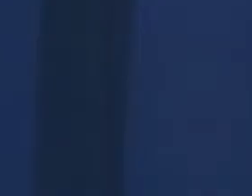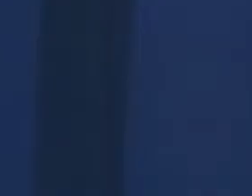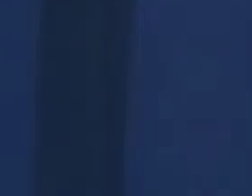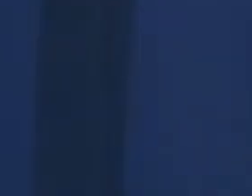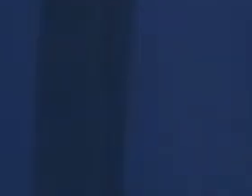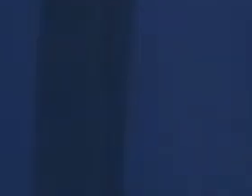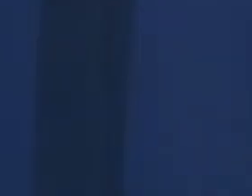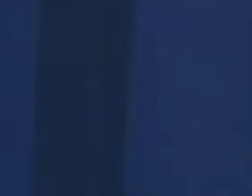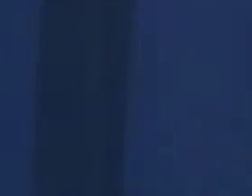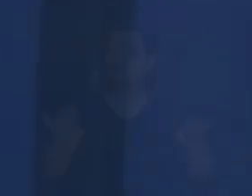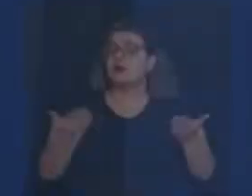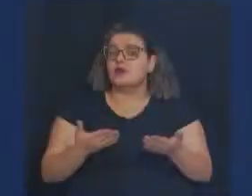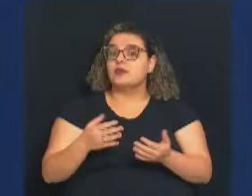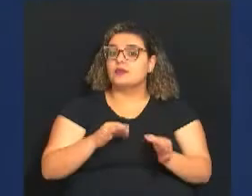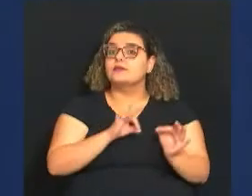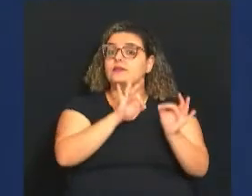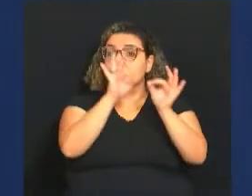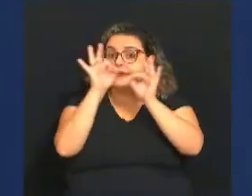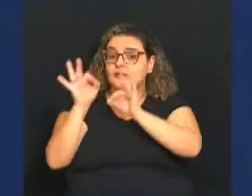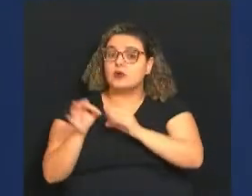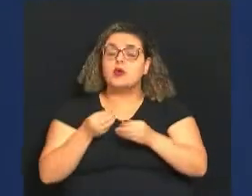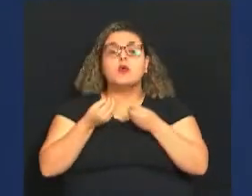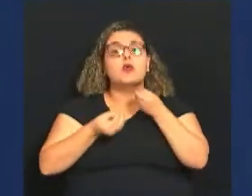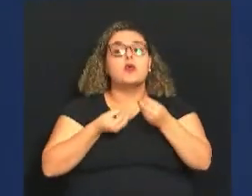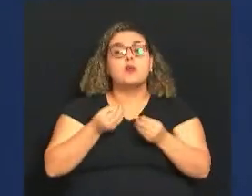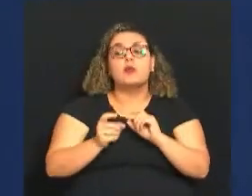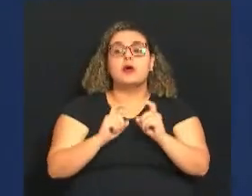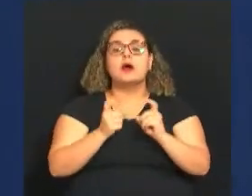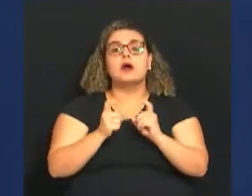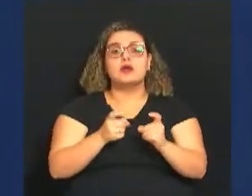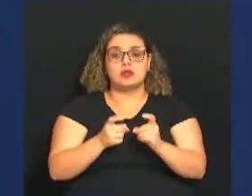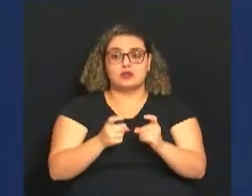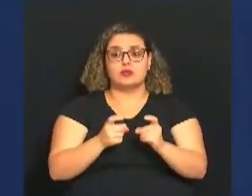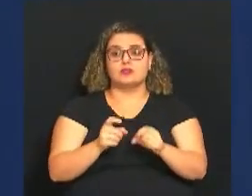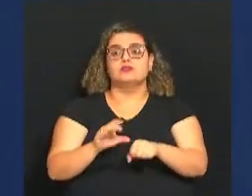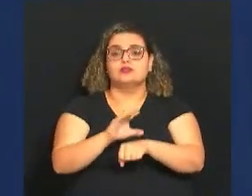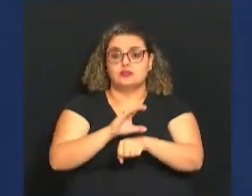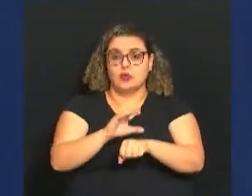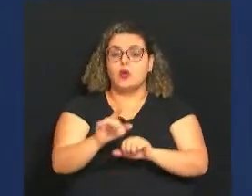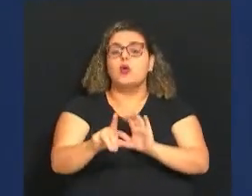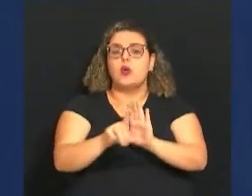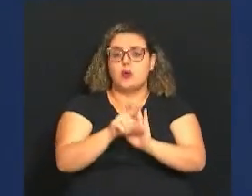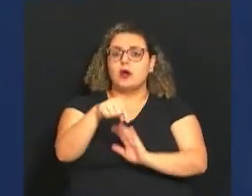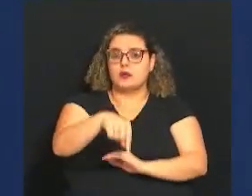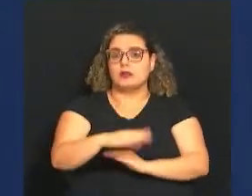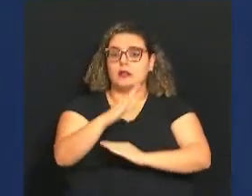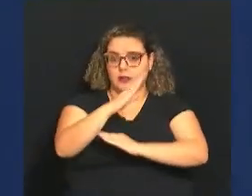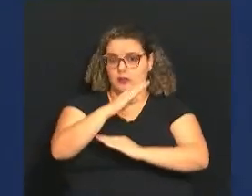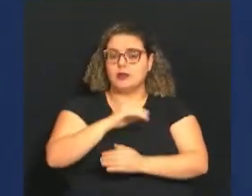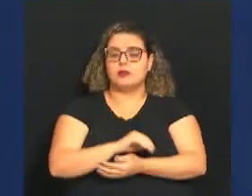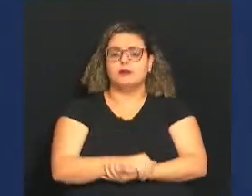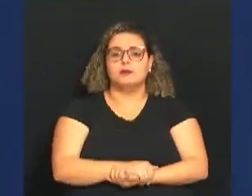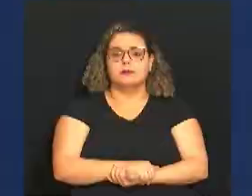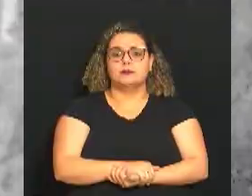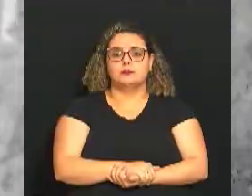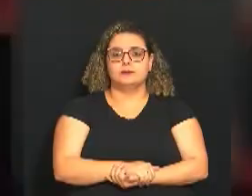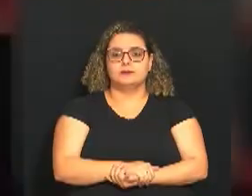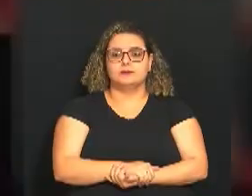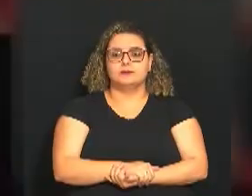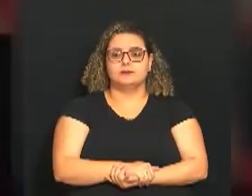E agora você vai ver como foi a reunião da Comissão de Constituição e Legalidade aqui da Câmara.